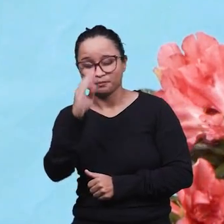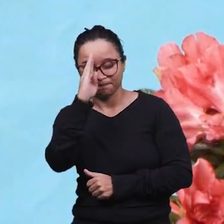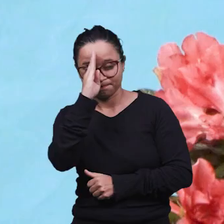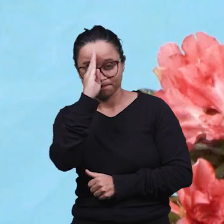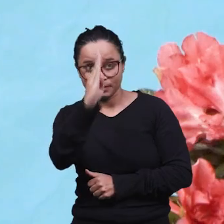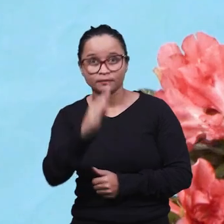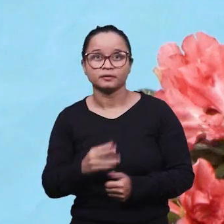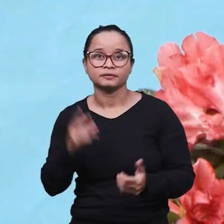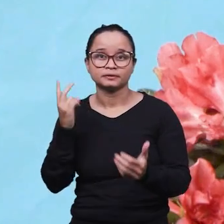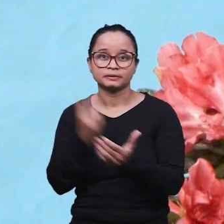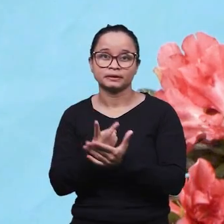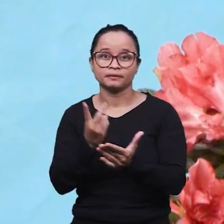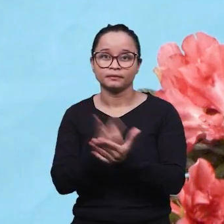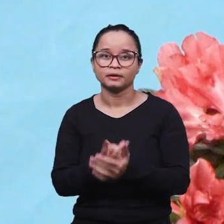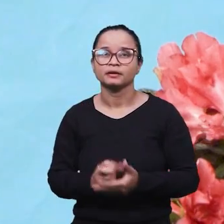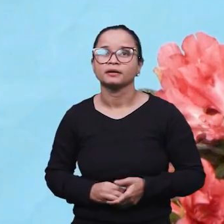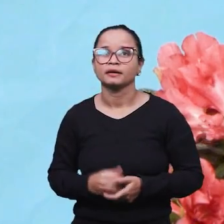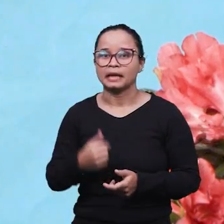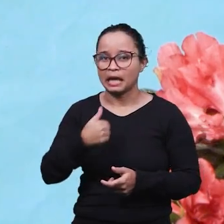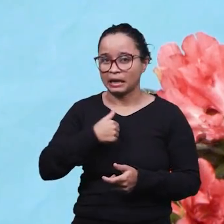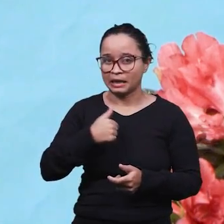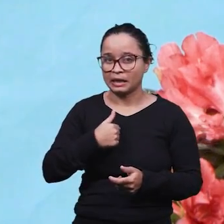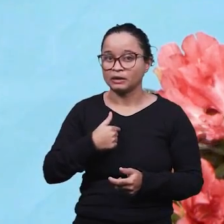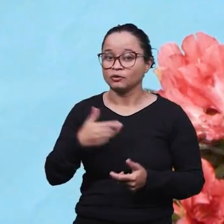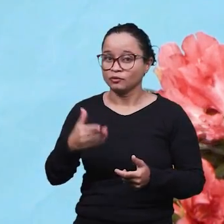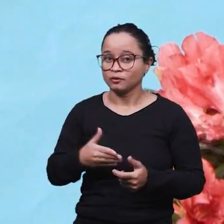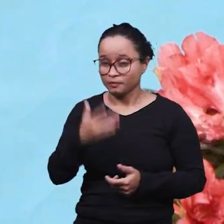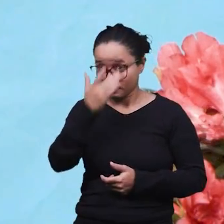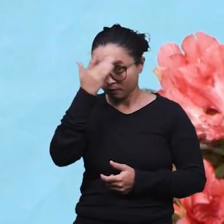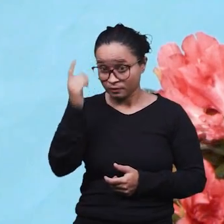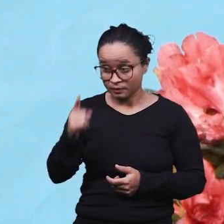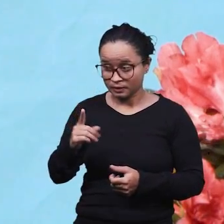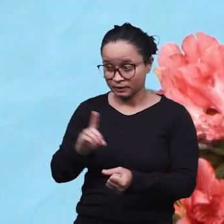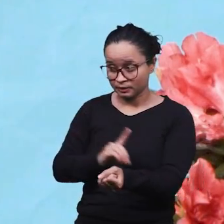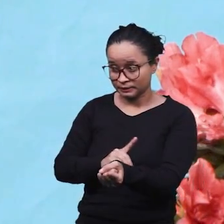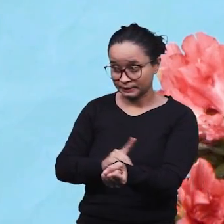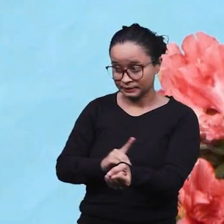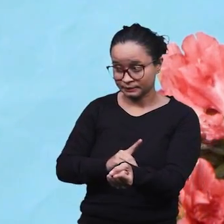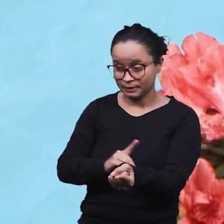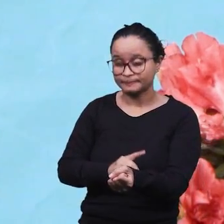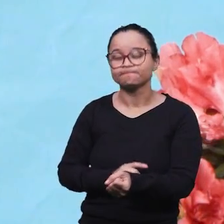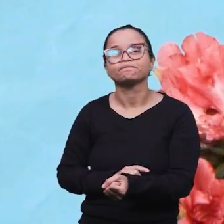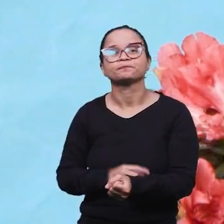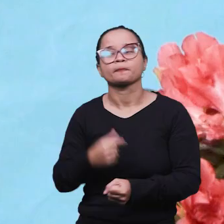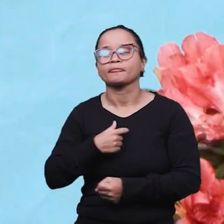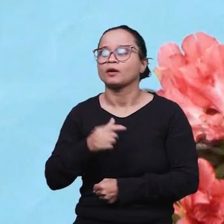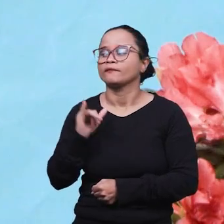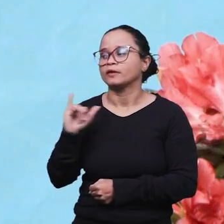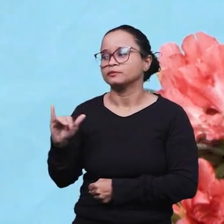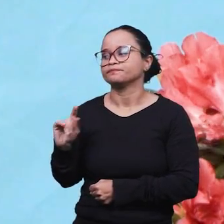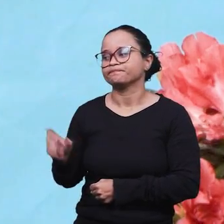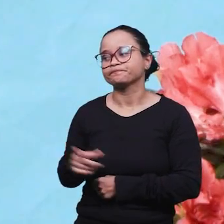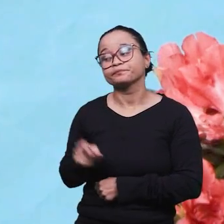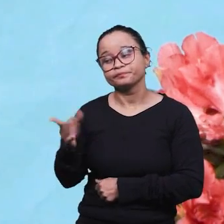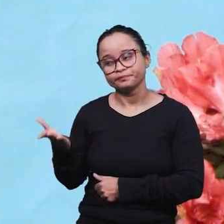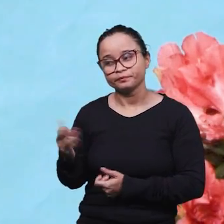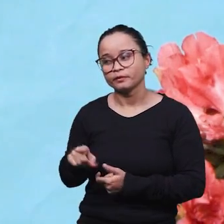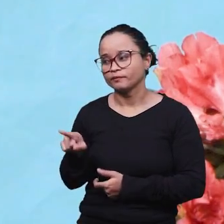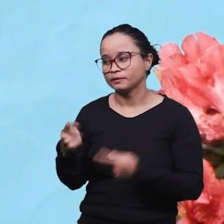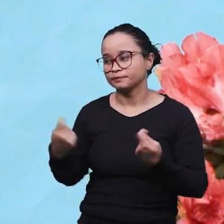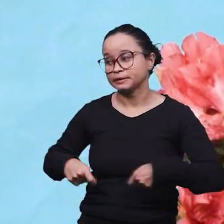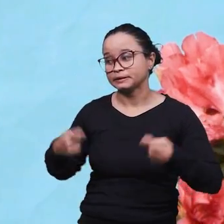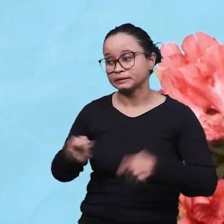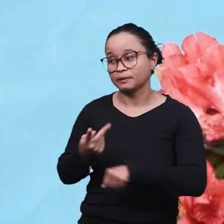Toda vez que eu estou diante de uma paciente que eu dou o diagnóstico de diabetes, eu sempre falo com ela, olha, você